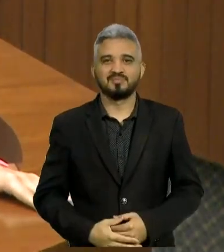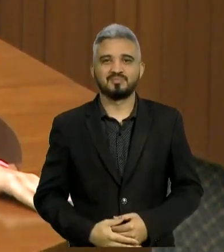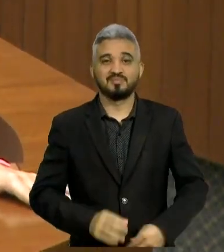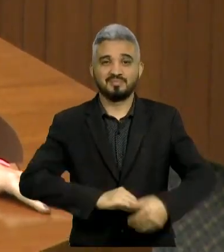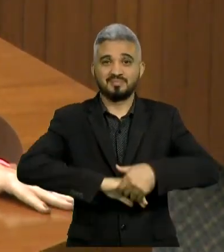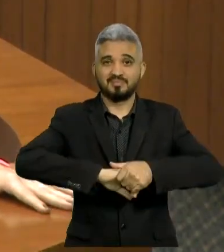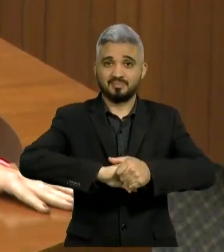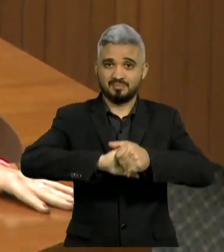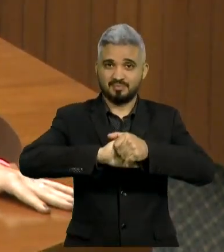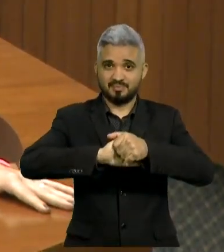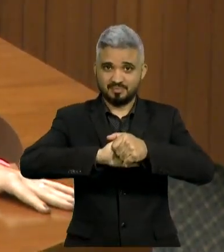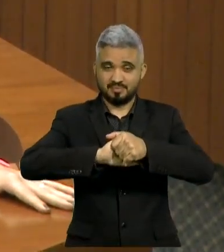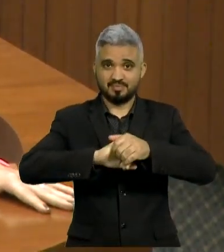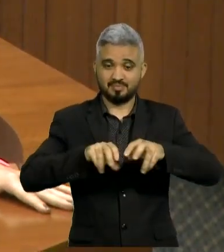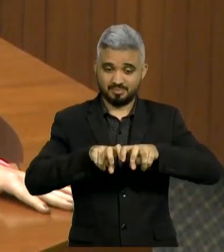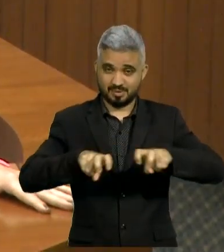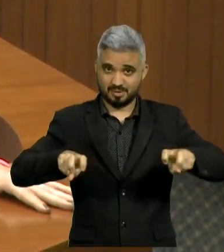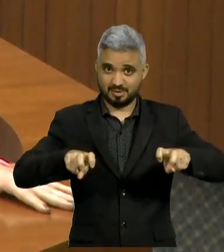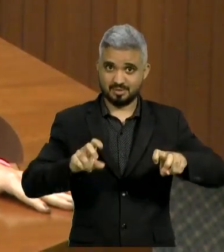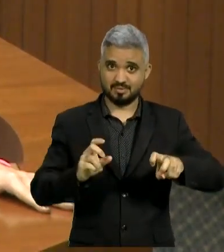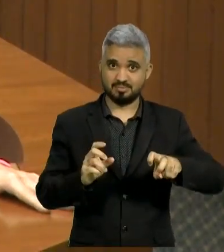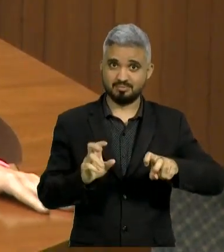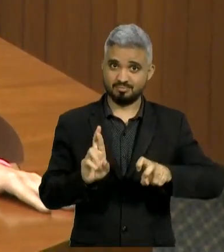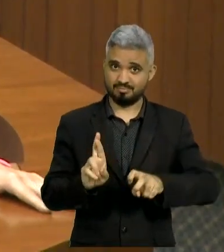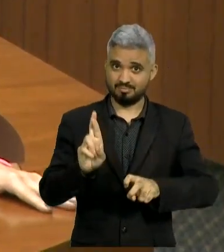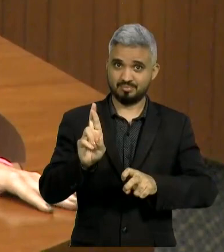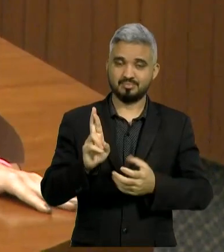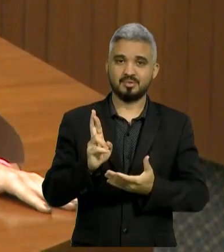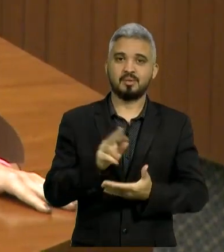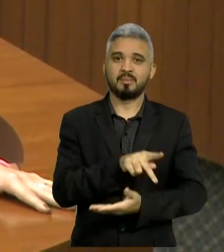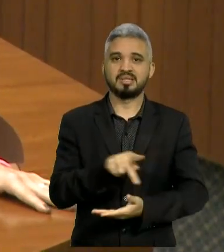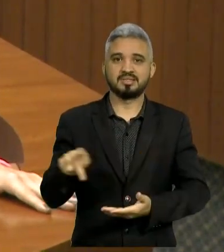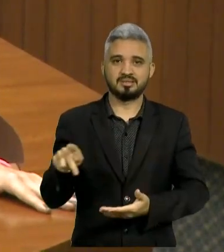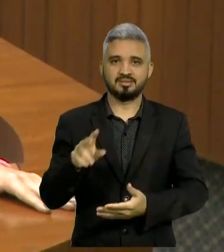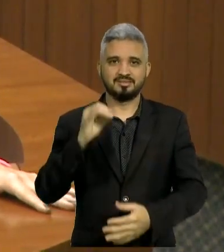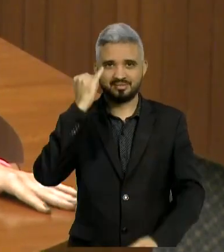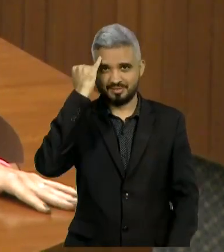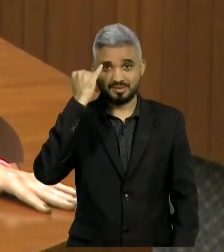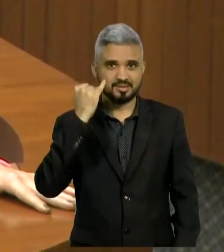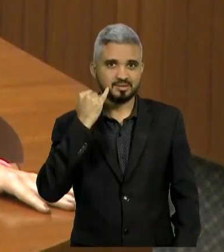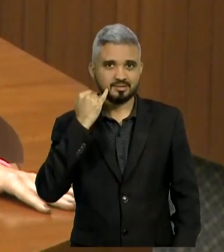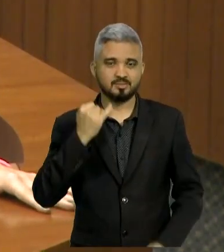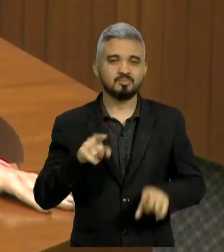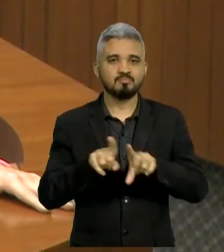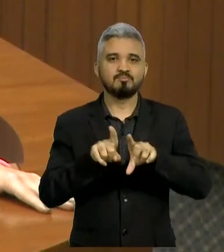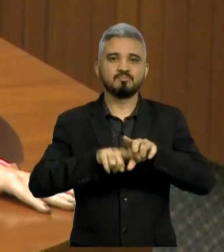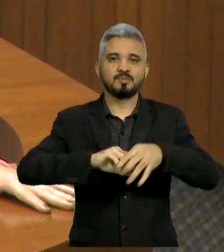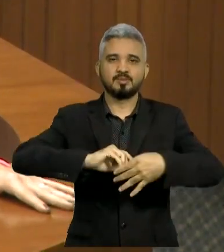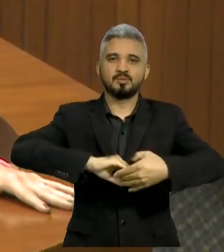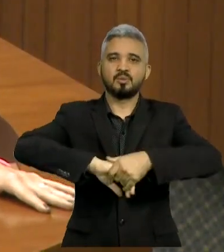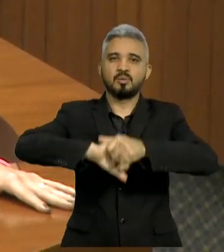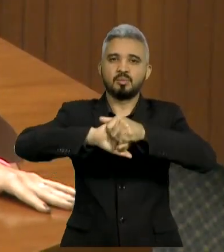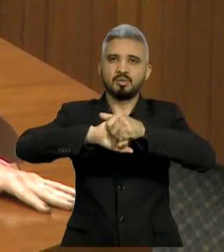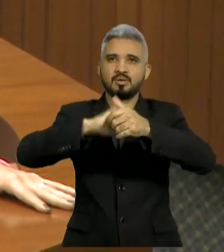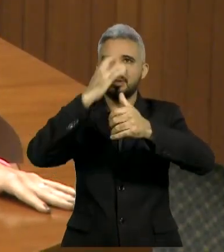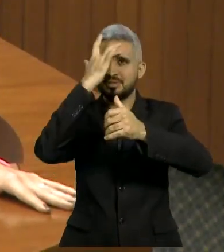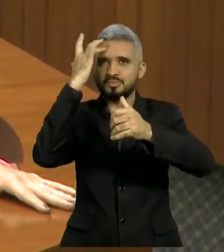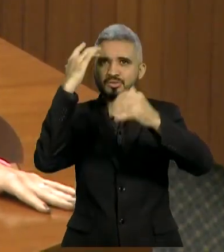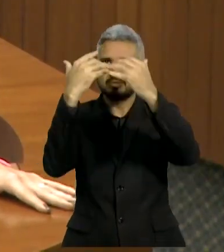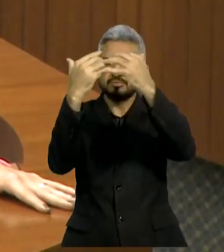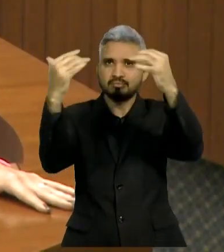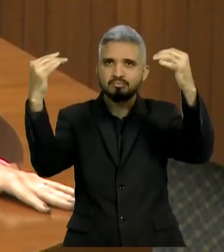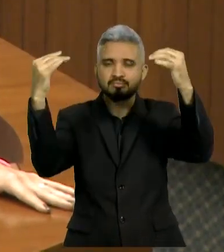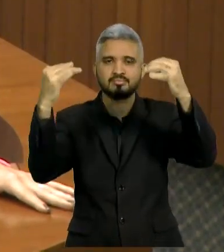Cumprimento a mesa em nome da nossa presidente Iracema. Quero cumprimentar a galeria, a imprensa, todos